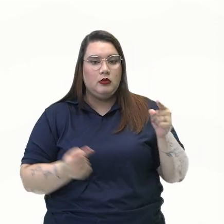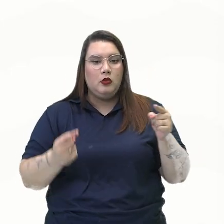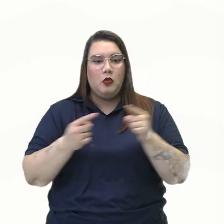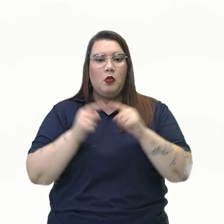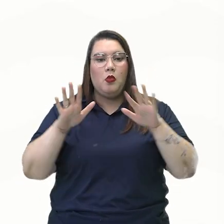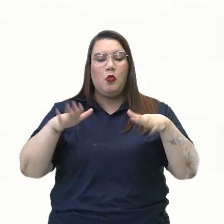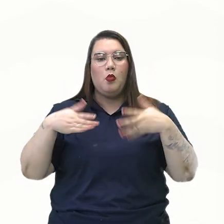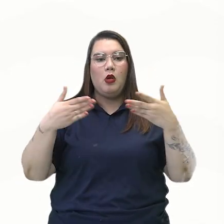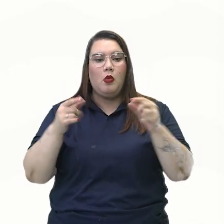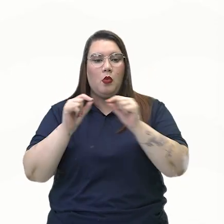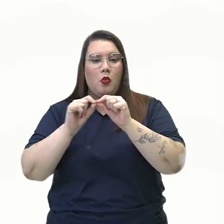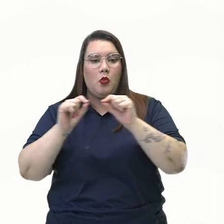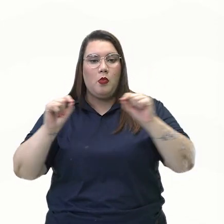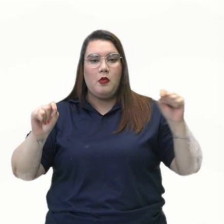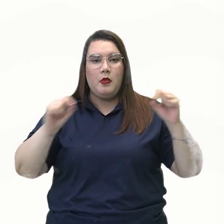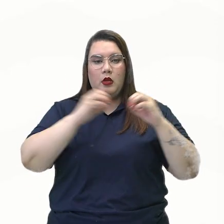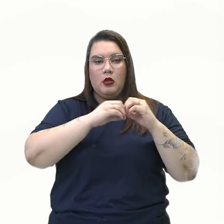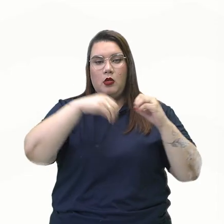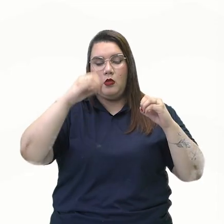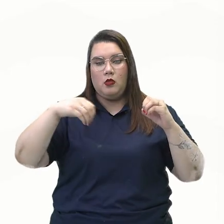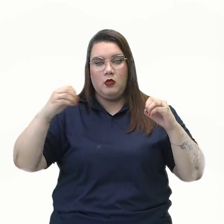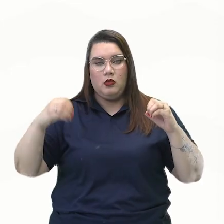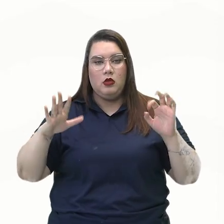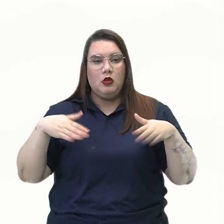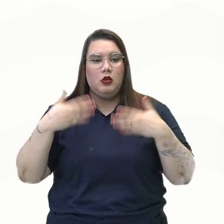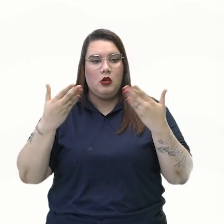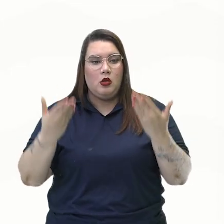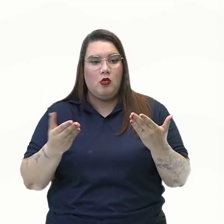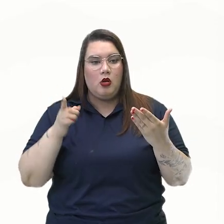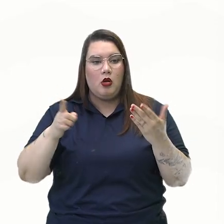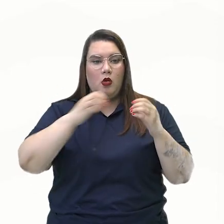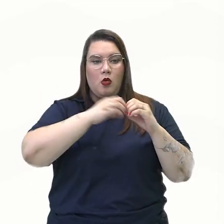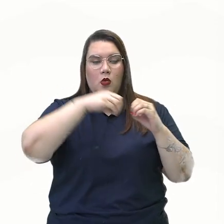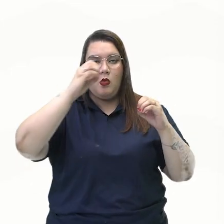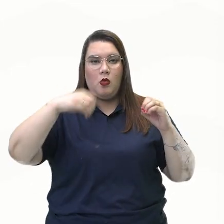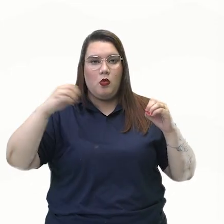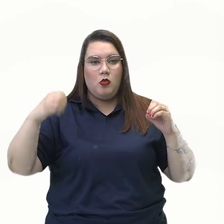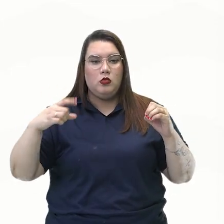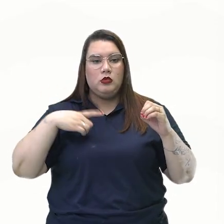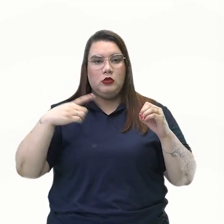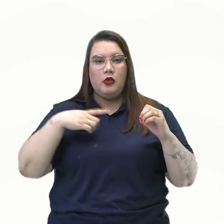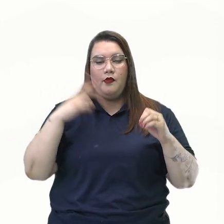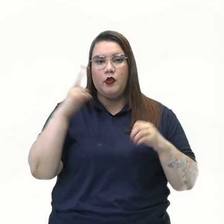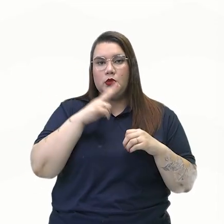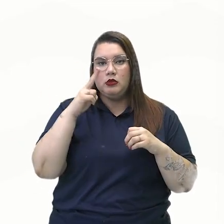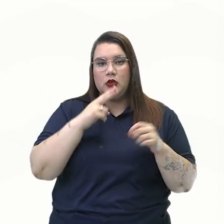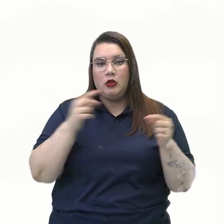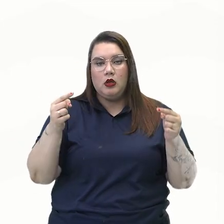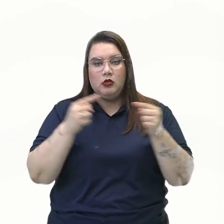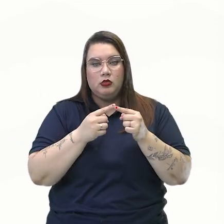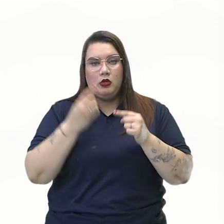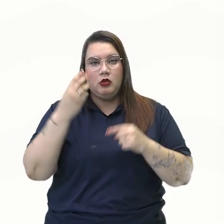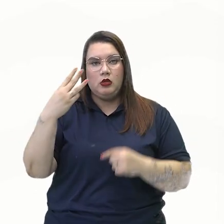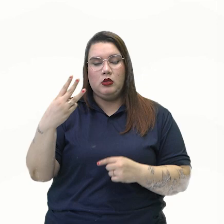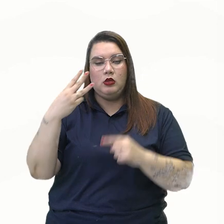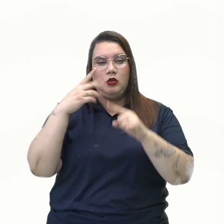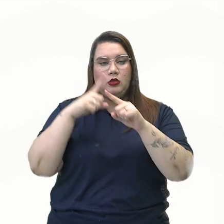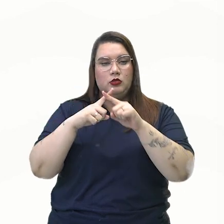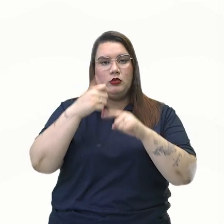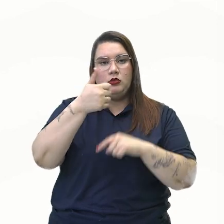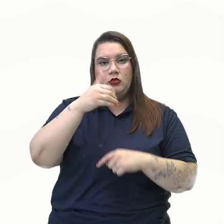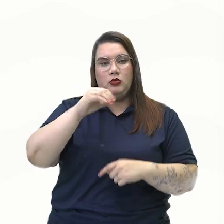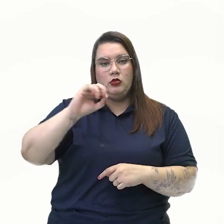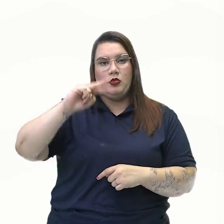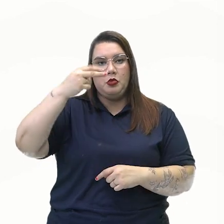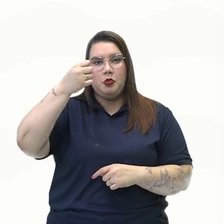o comprimento de onda? E a gente vai considerar que essa onda está se propagando no vácuo e sua velocidade é 3 vezes